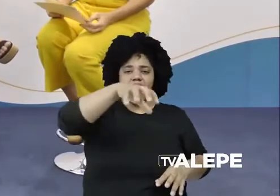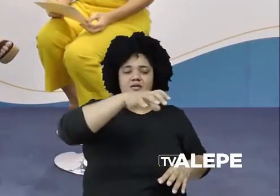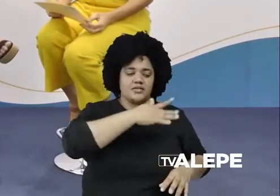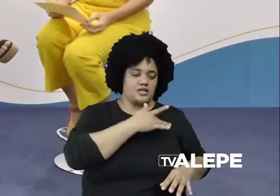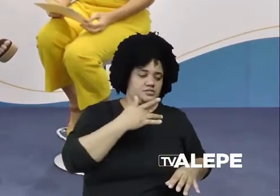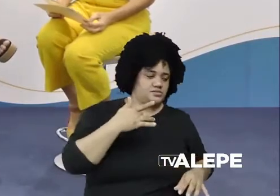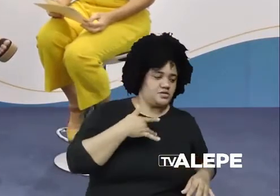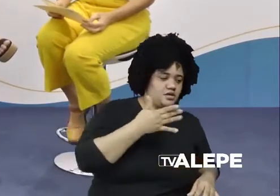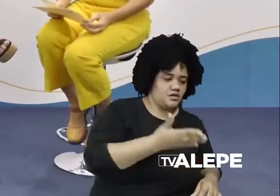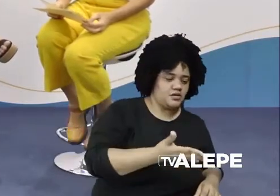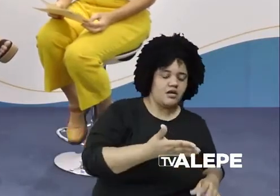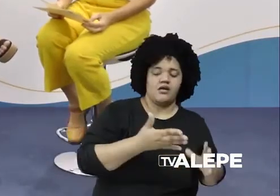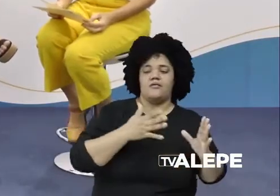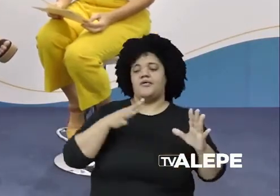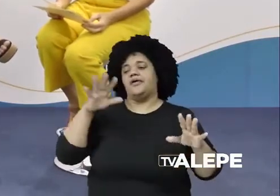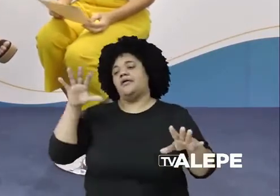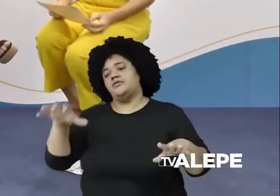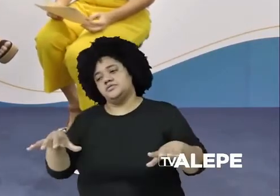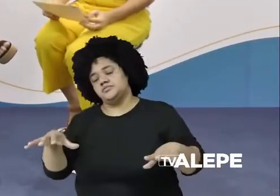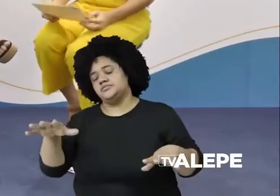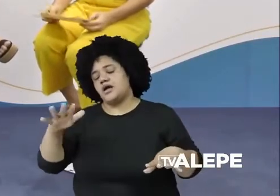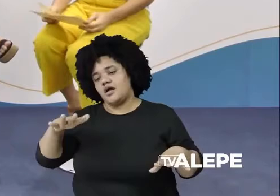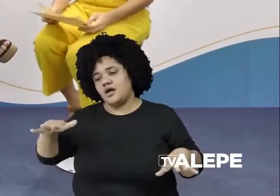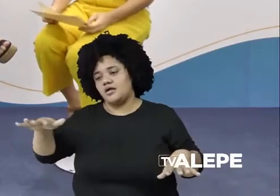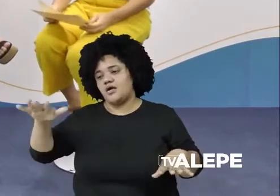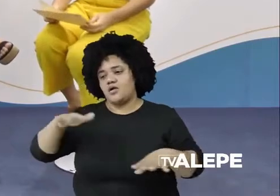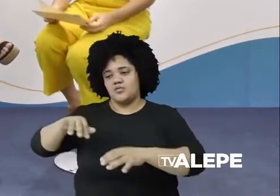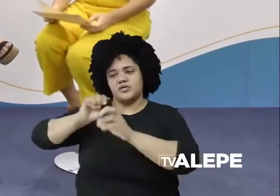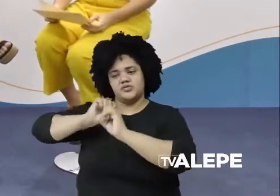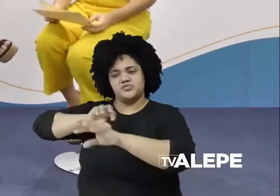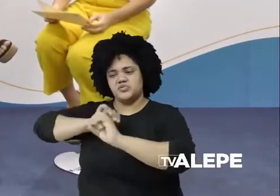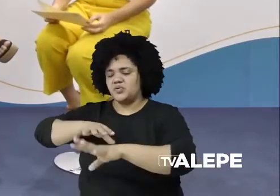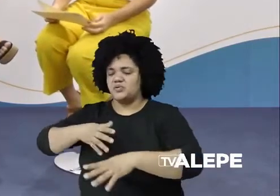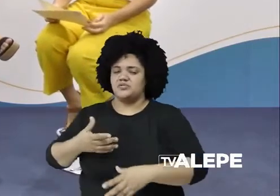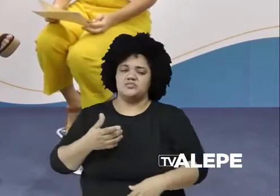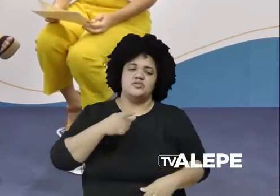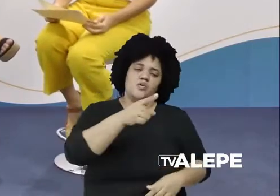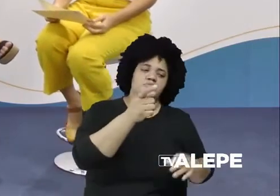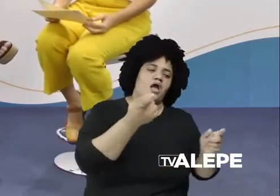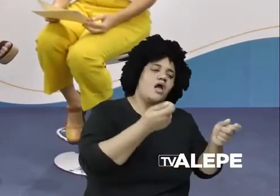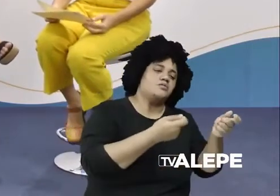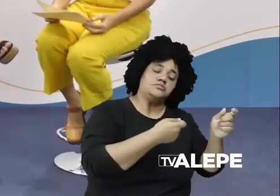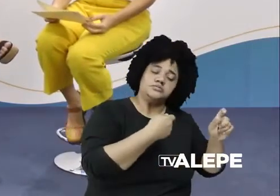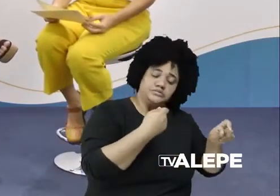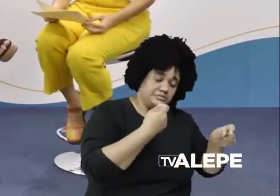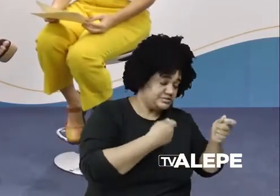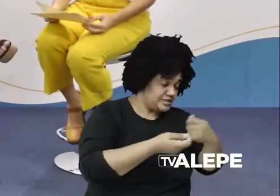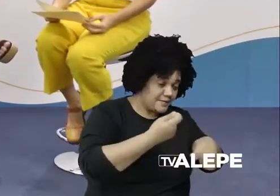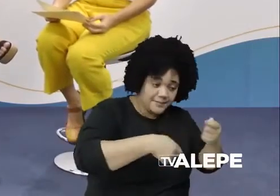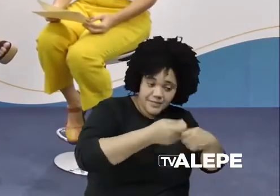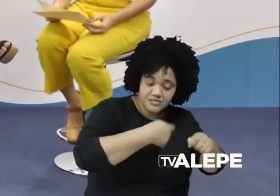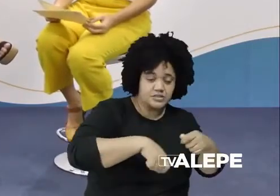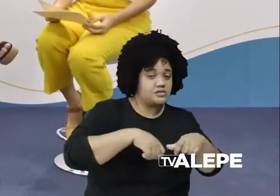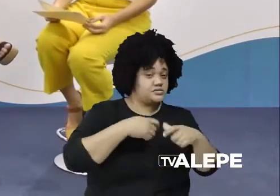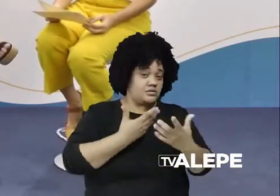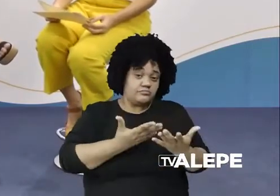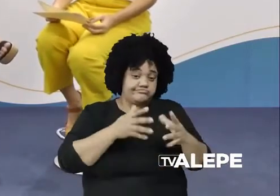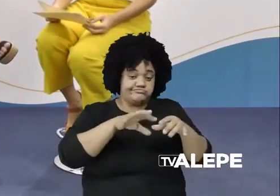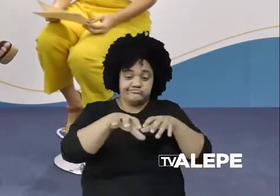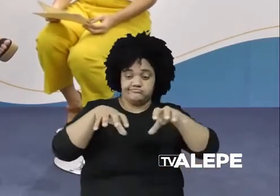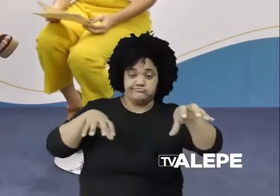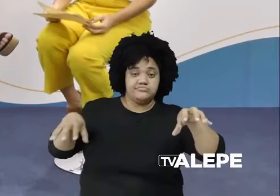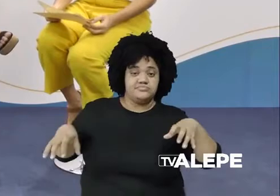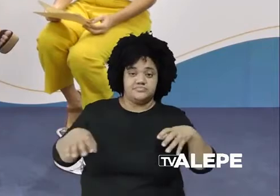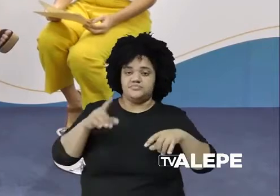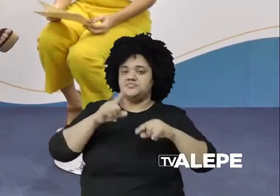da saúde, a pessoa da educação, a pessoa da administração, pois todo o material